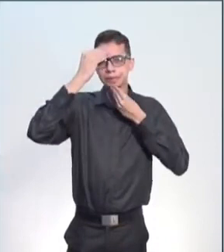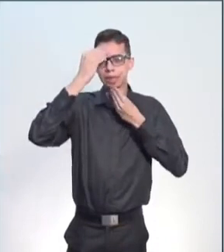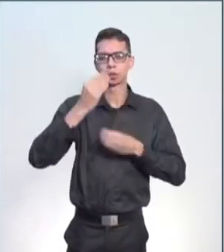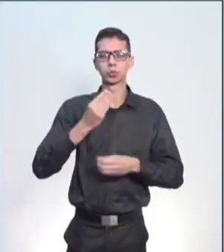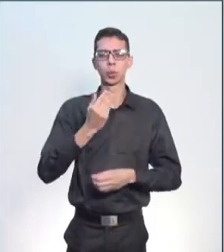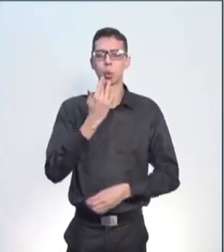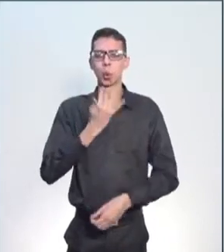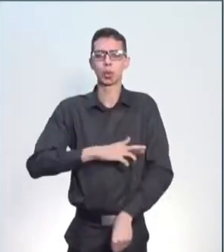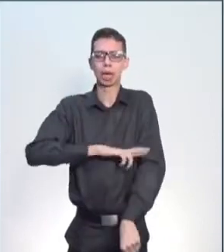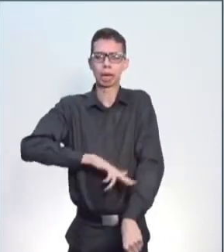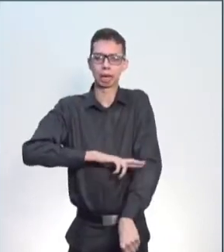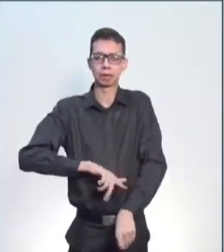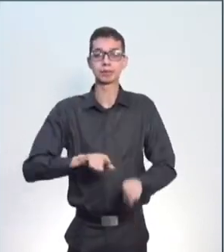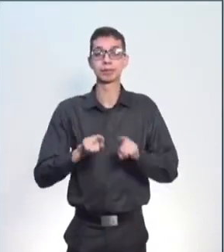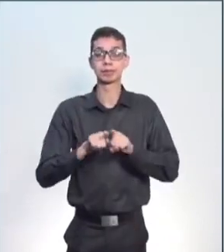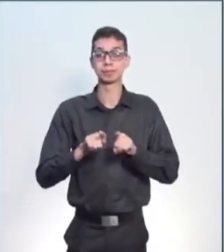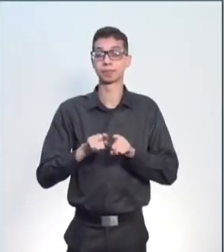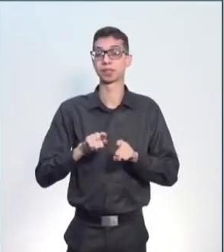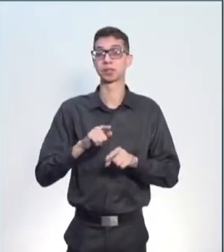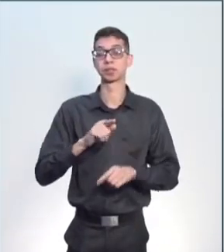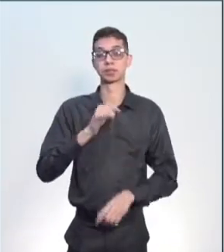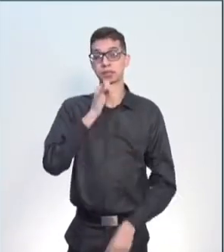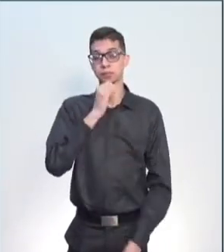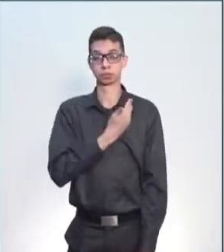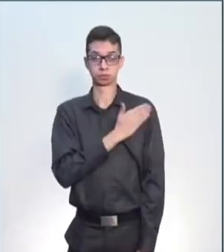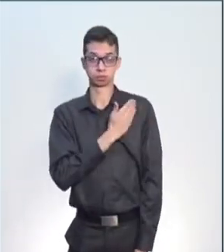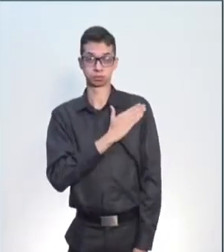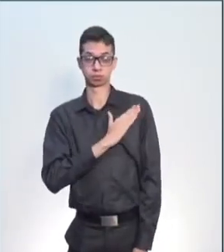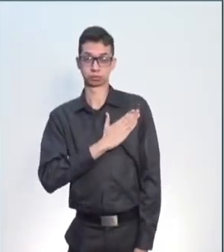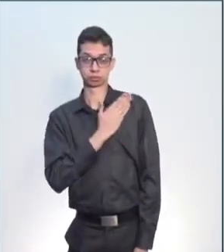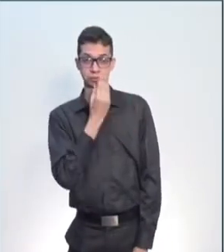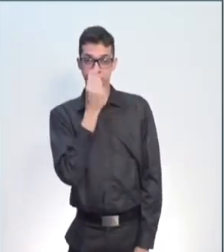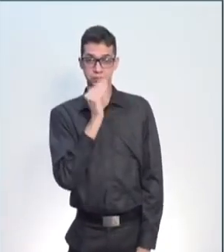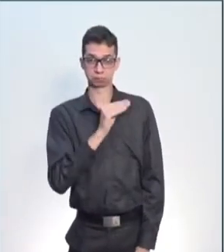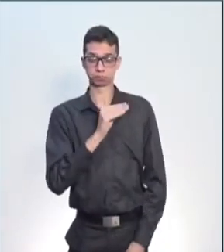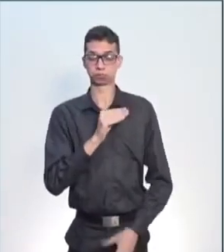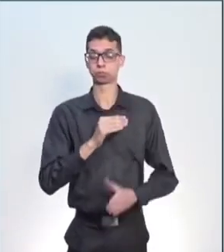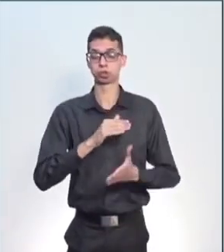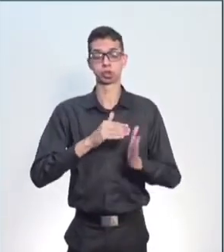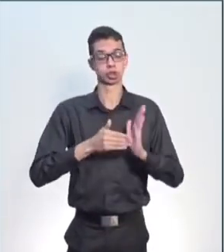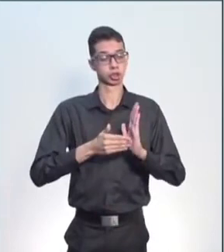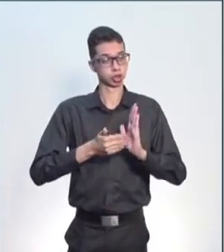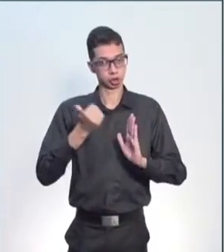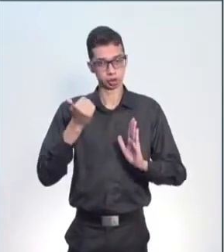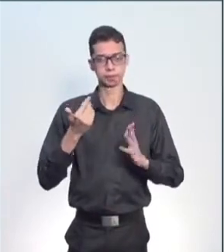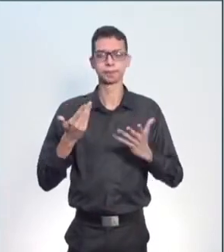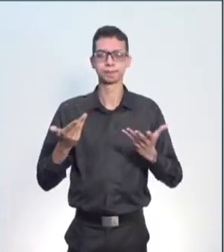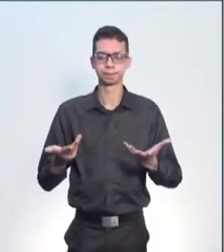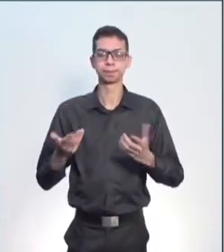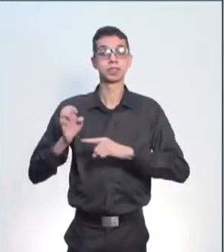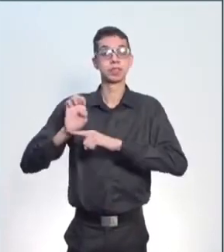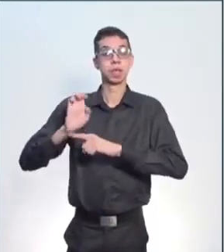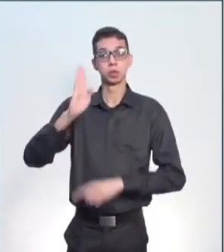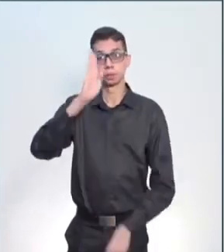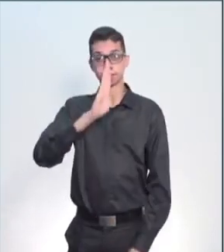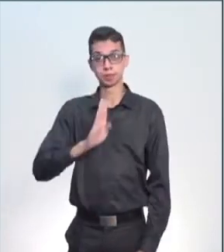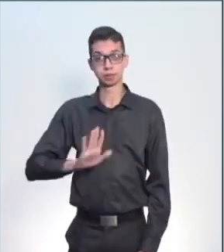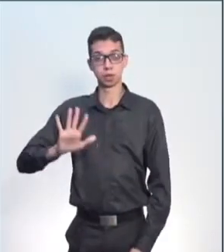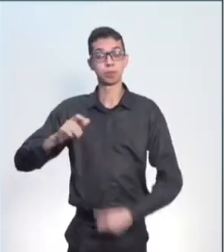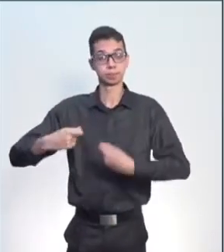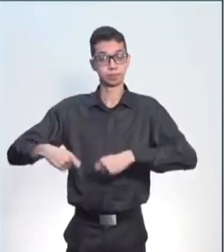de objetivos fundamentais, né, que o Estado brasileiro tem que ter, e dentre